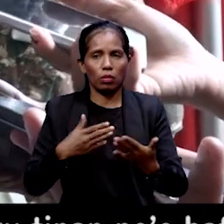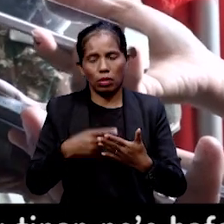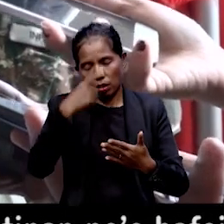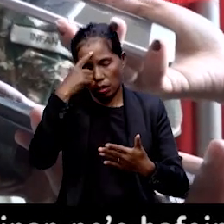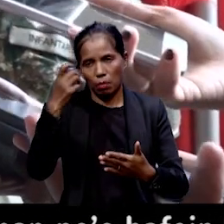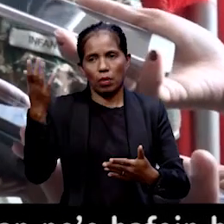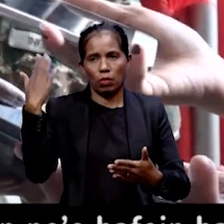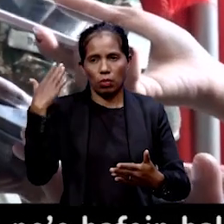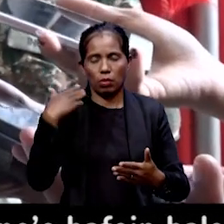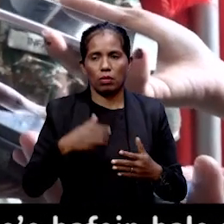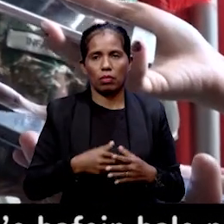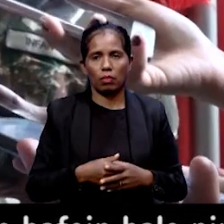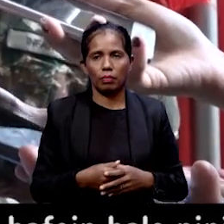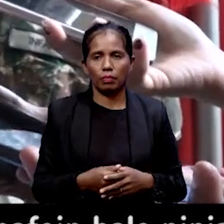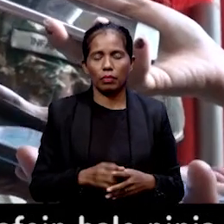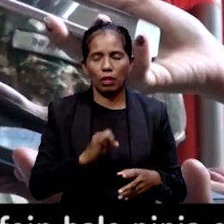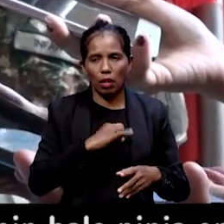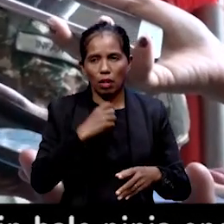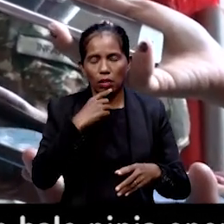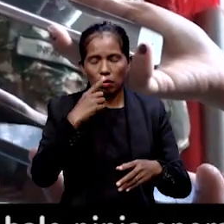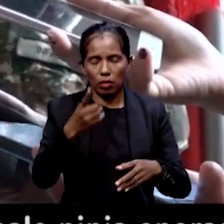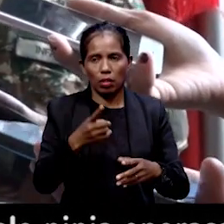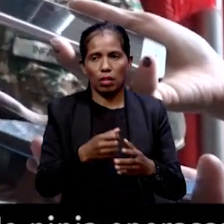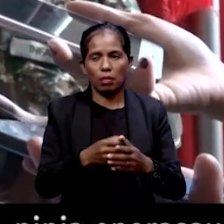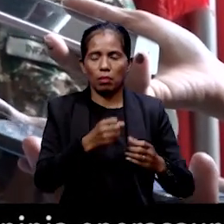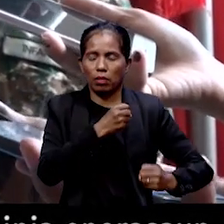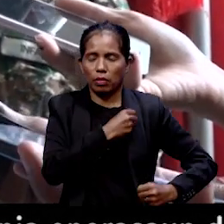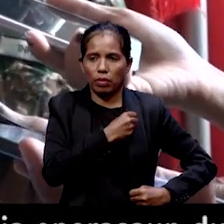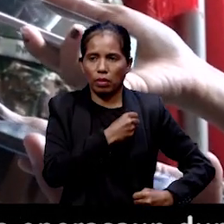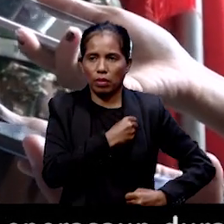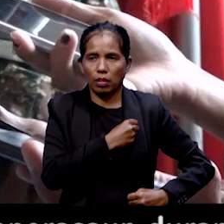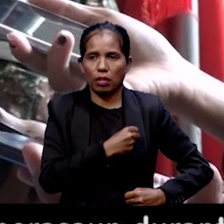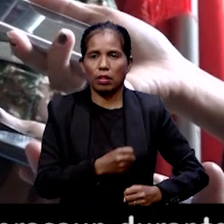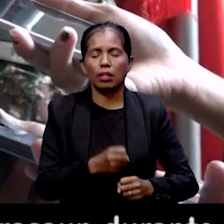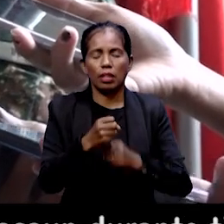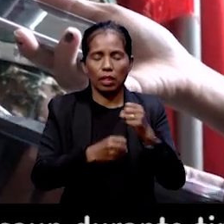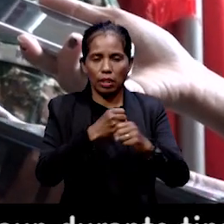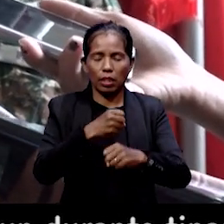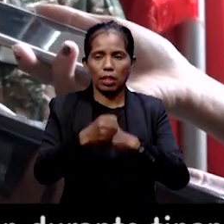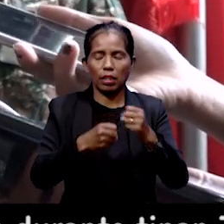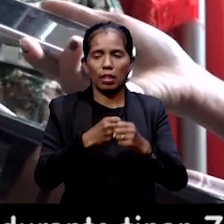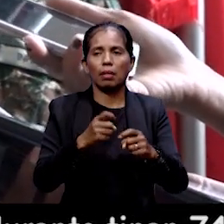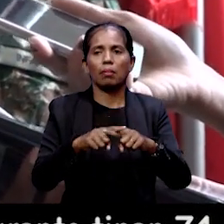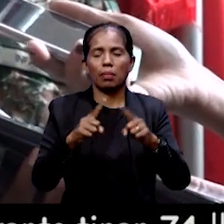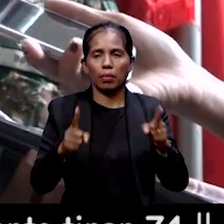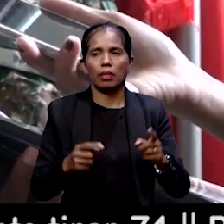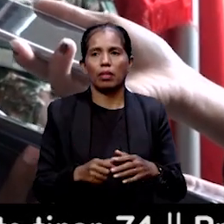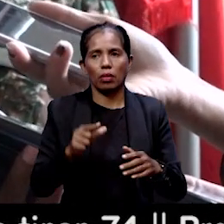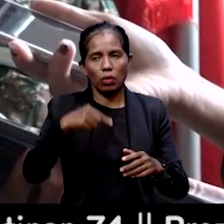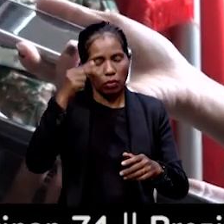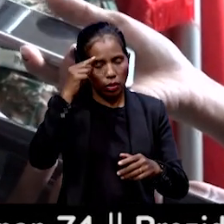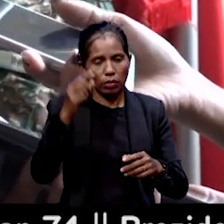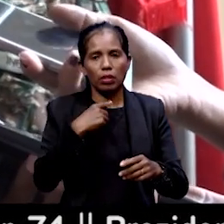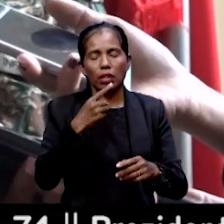uluk hau haluka halo check up ba forsa tinitina. Maibe momente ne mane governo de osan la